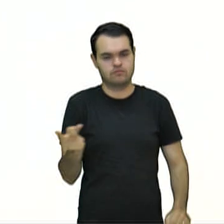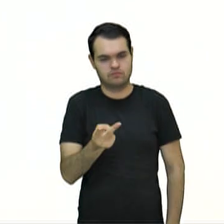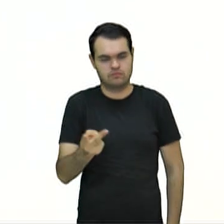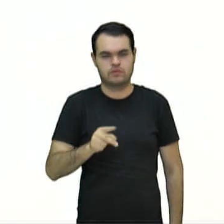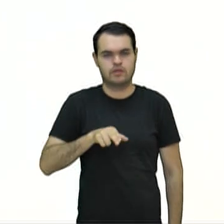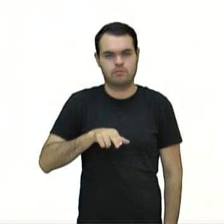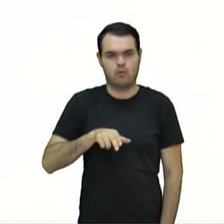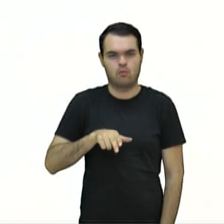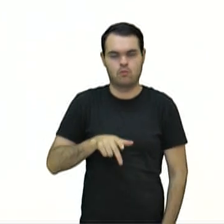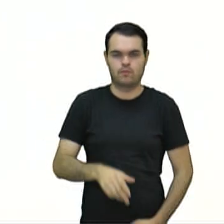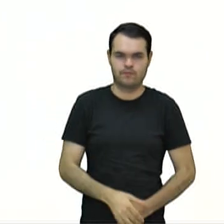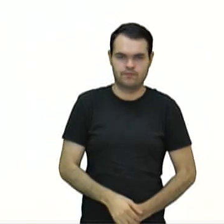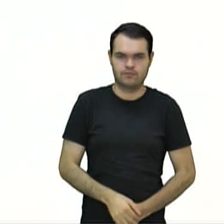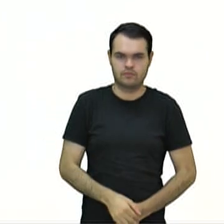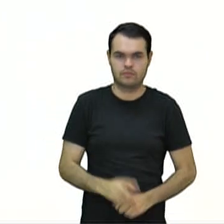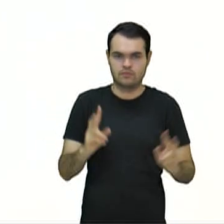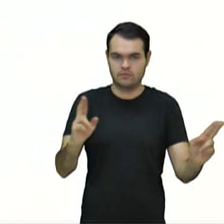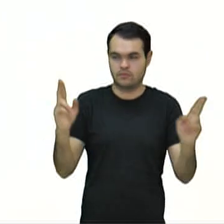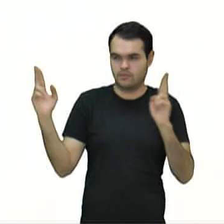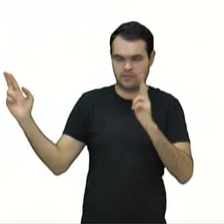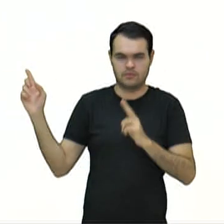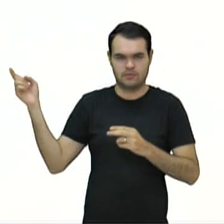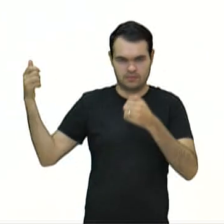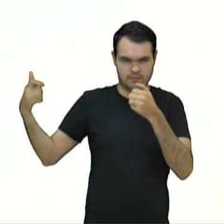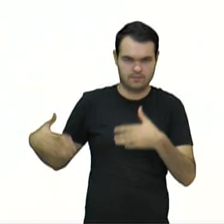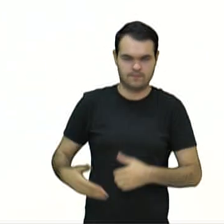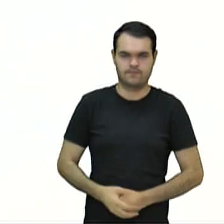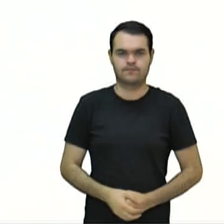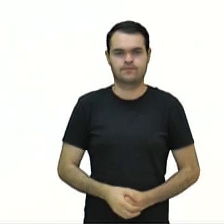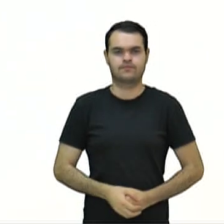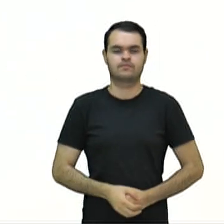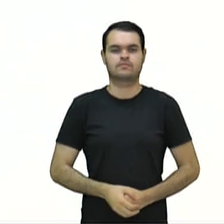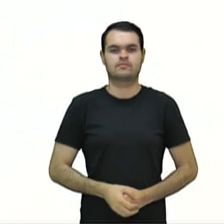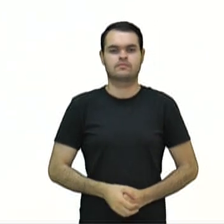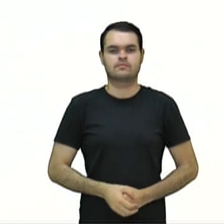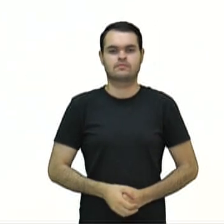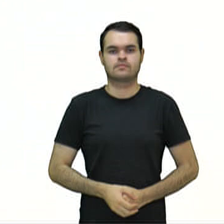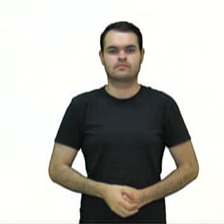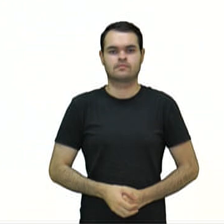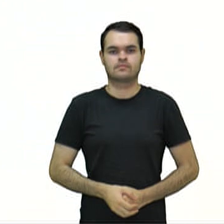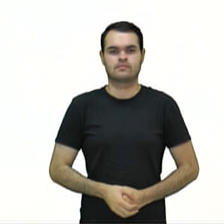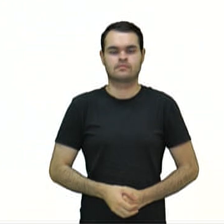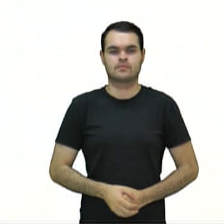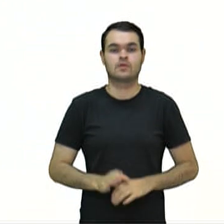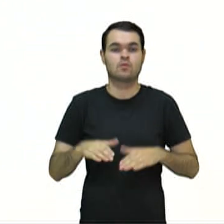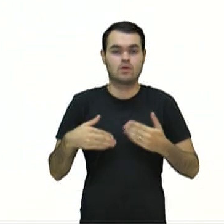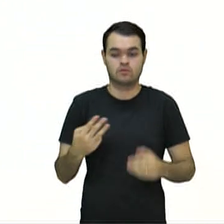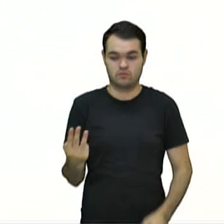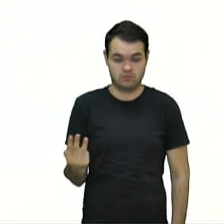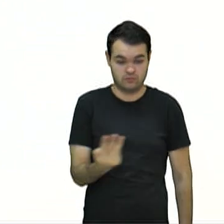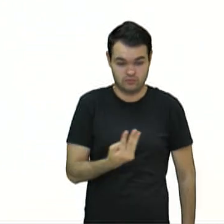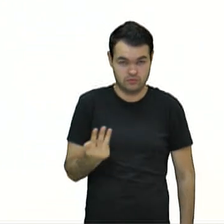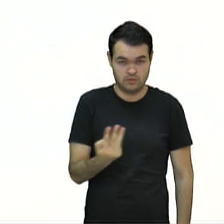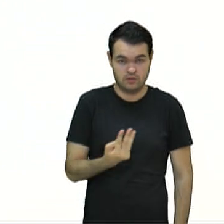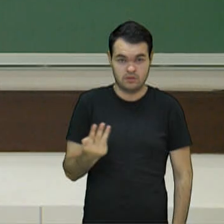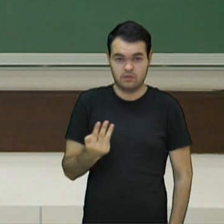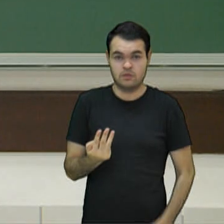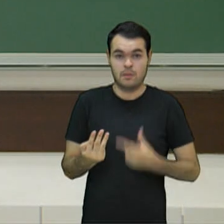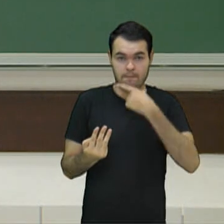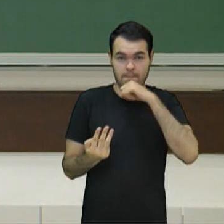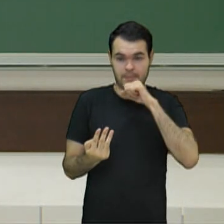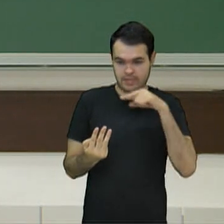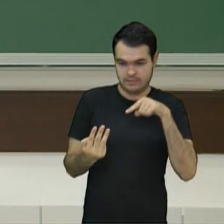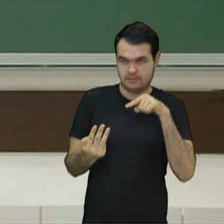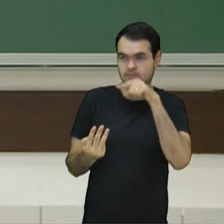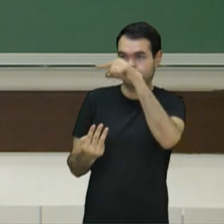nosso fragmento, lá no início do nosso fragmento. When the three deposed their father, quando os três despuseram